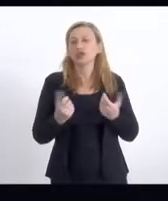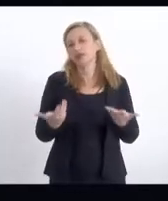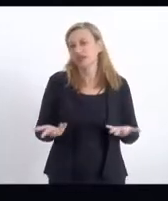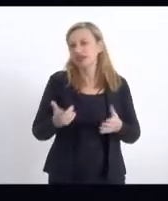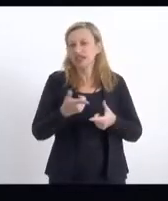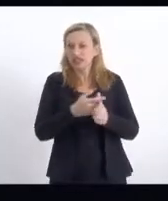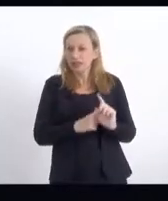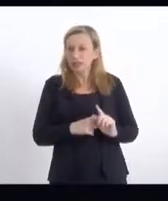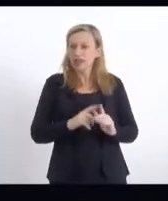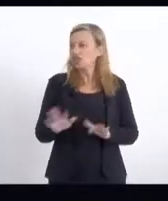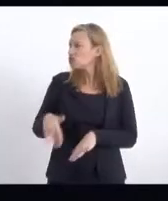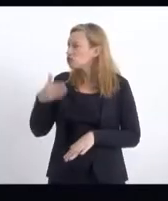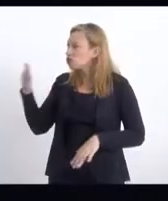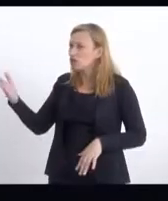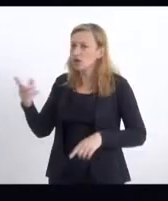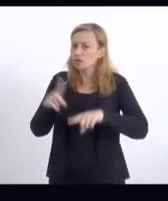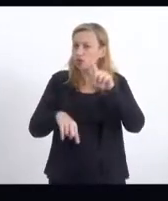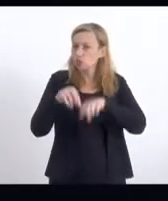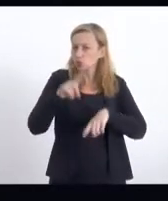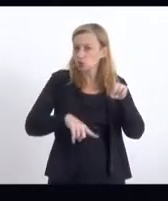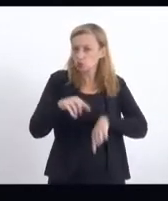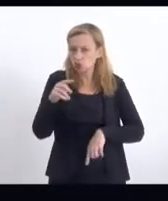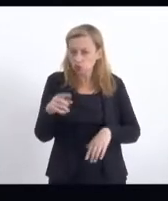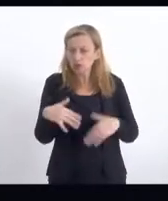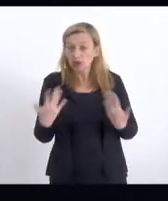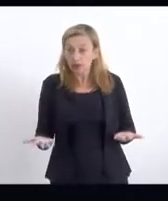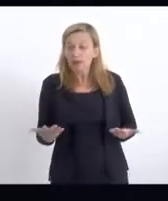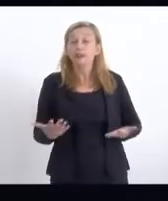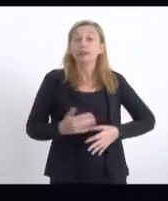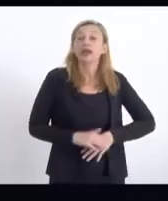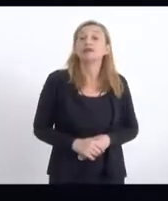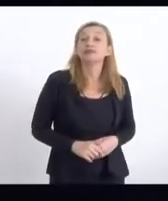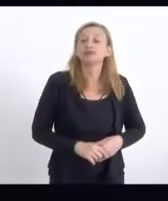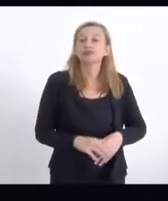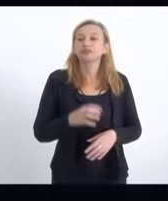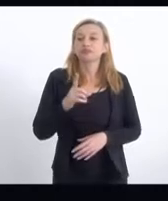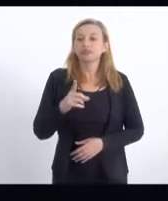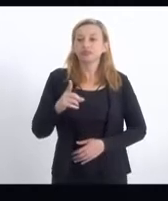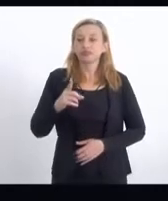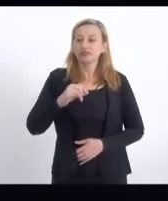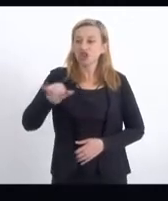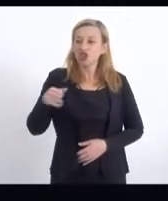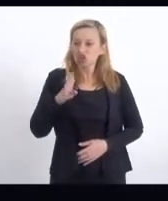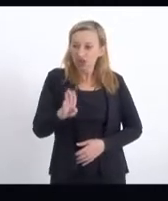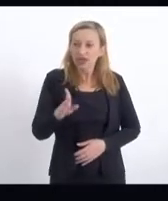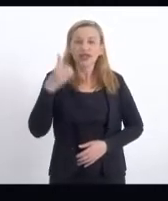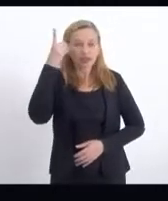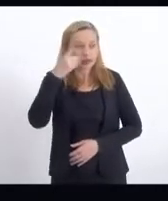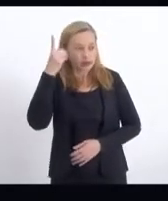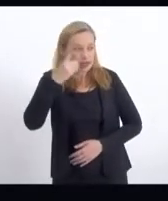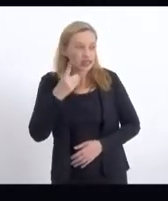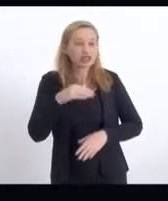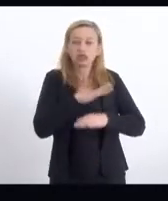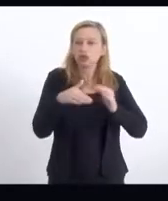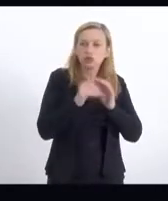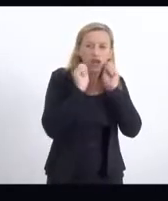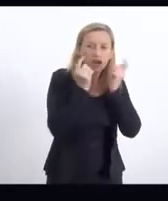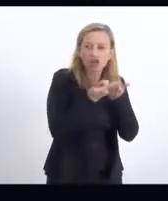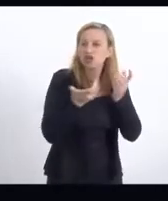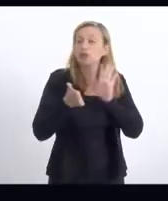que o que o deputado André, deputado Jair e toda a LERJ, né, o que nós estamos propondo é isso. Quer